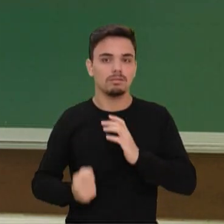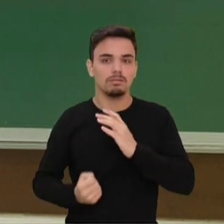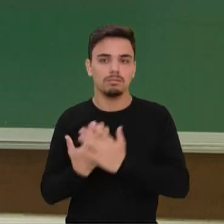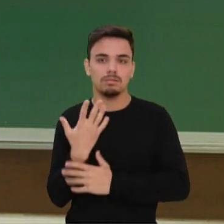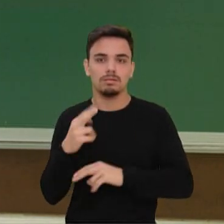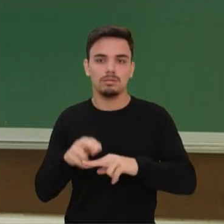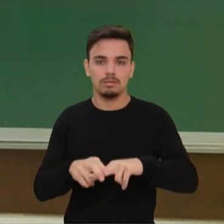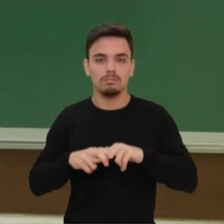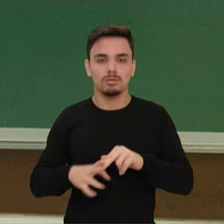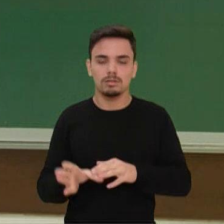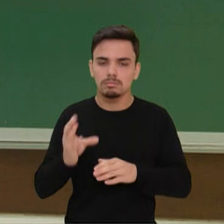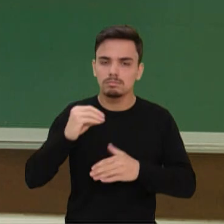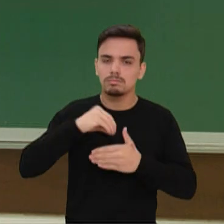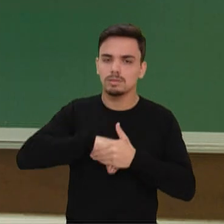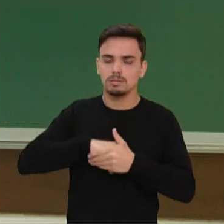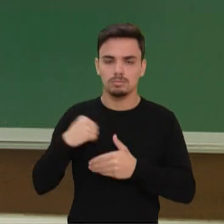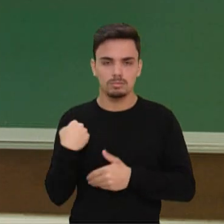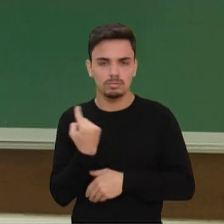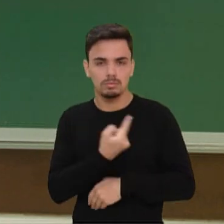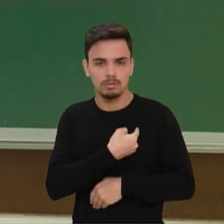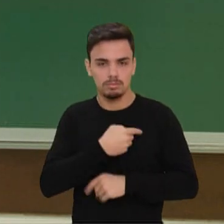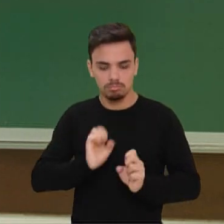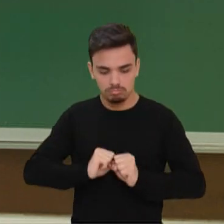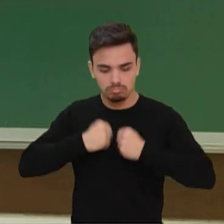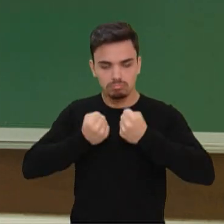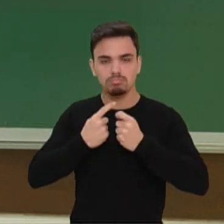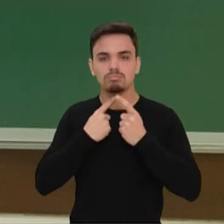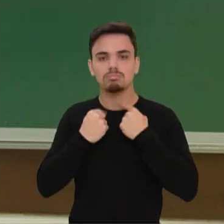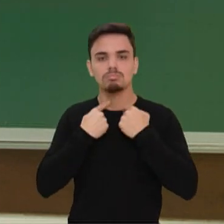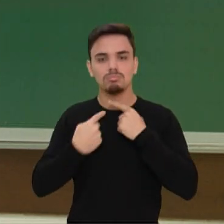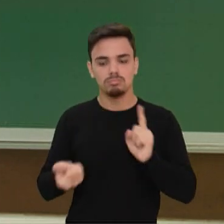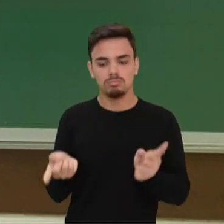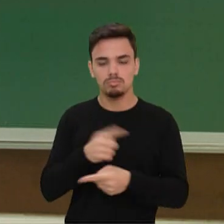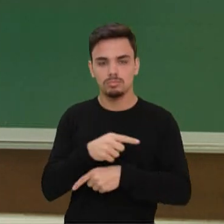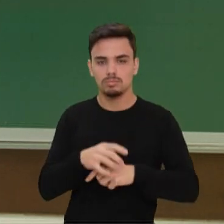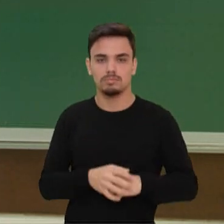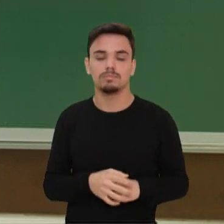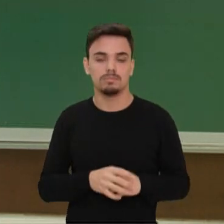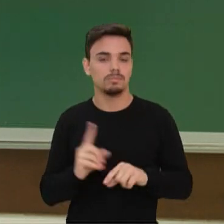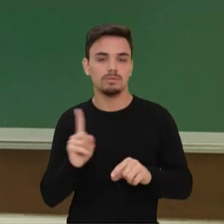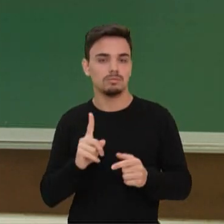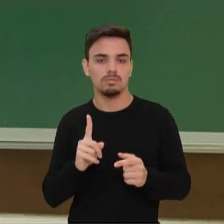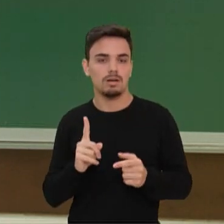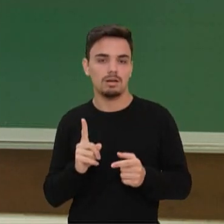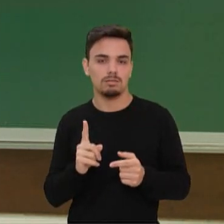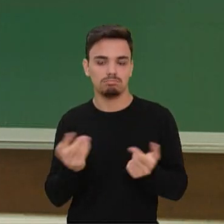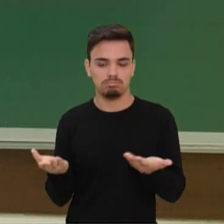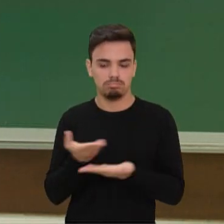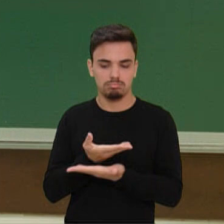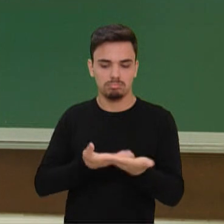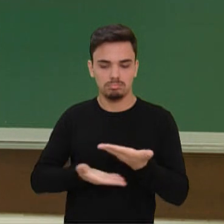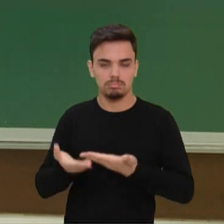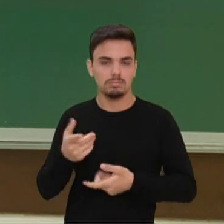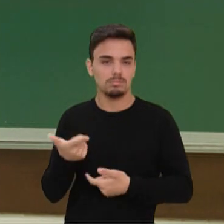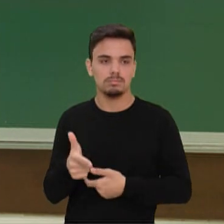porque dentro de nós os impulsos se contrariam, né? Eles não são harmoniosos.